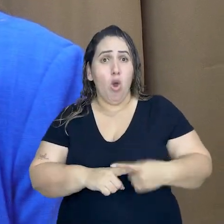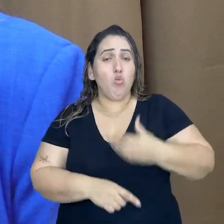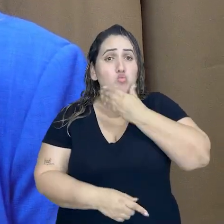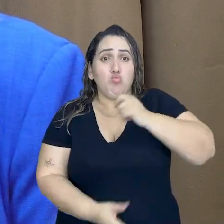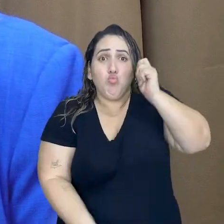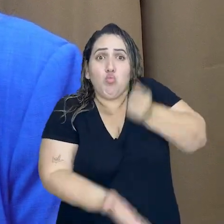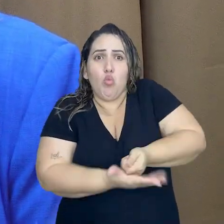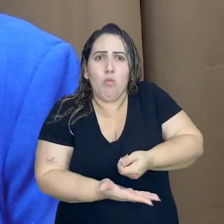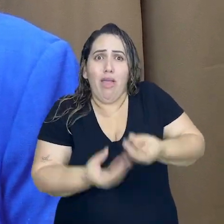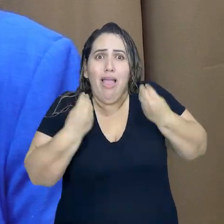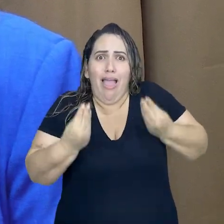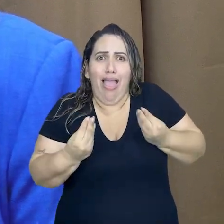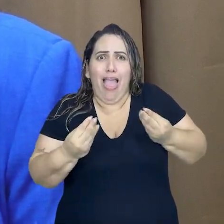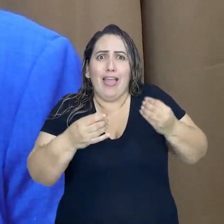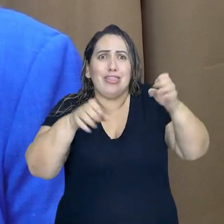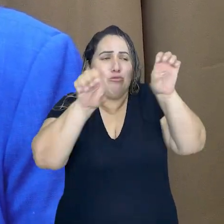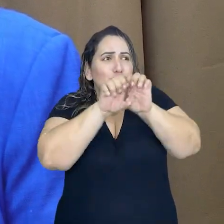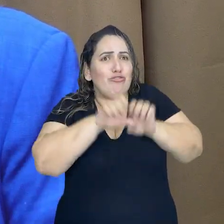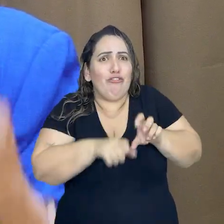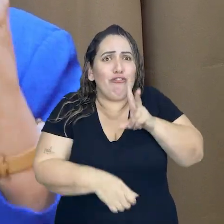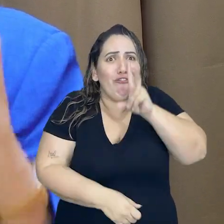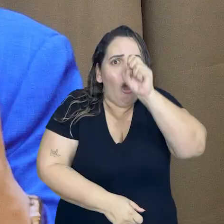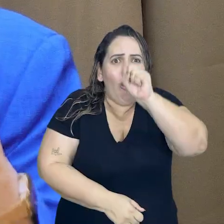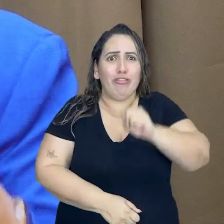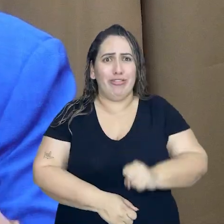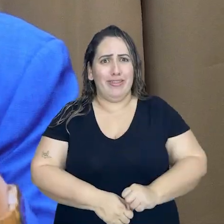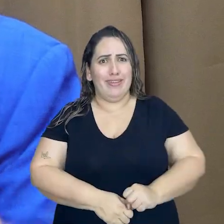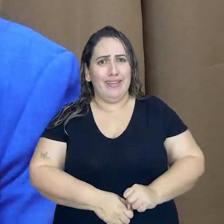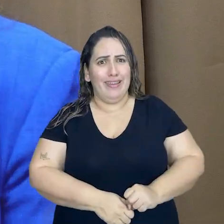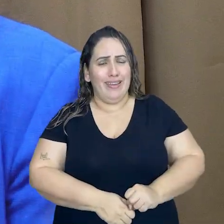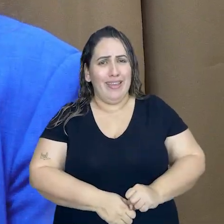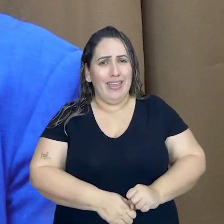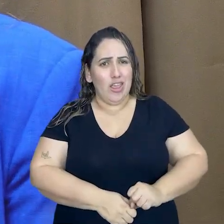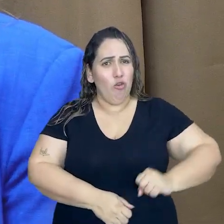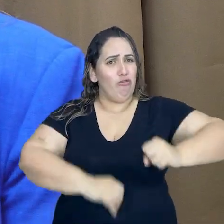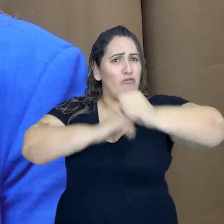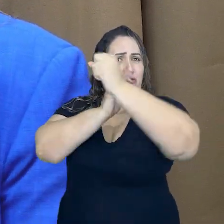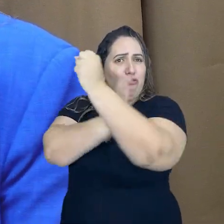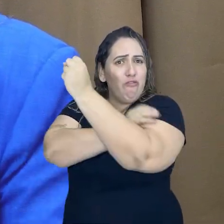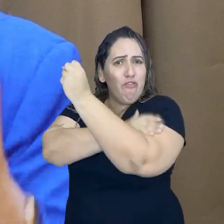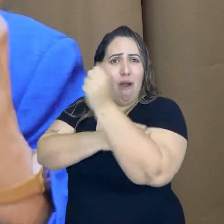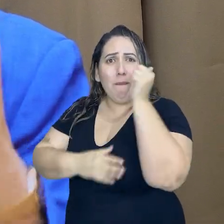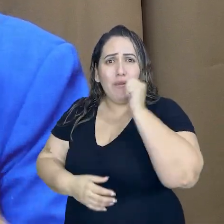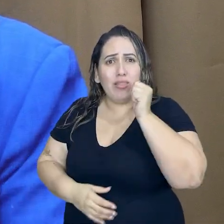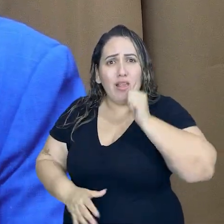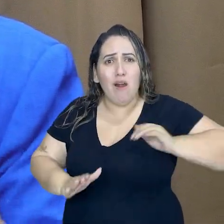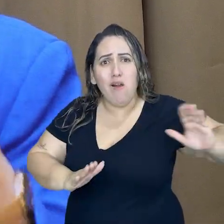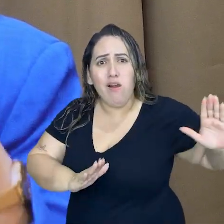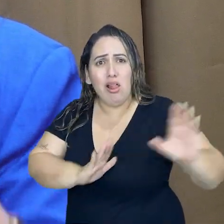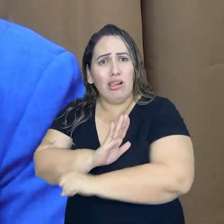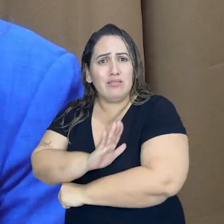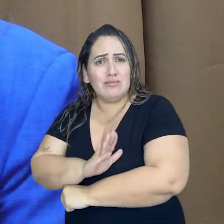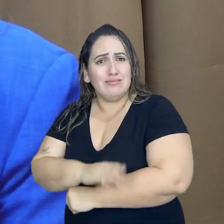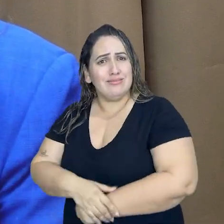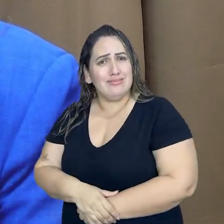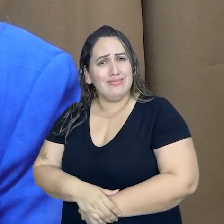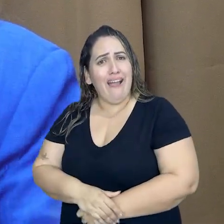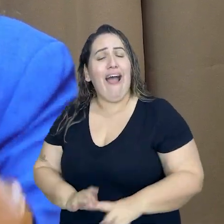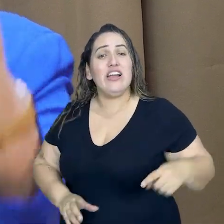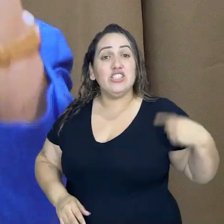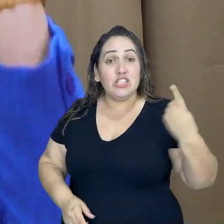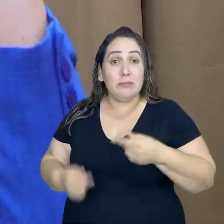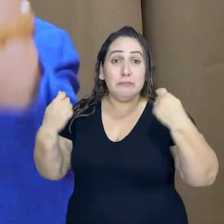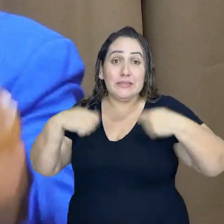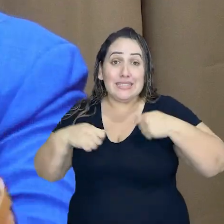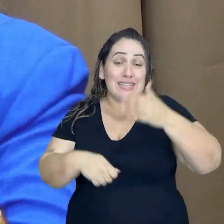a revolução. A mulher, ela é protagonista desse processo. O processo democrático brasileiro tem